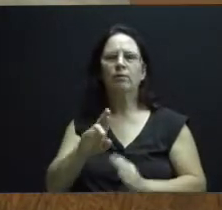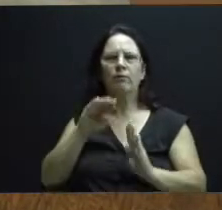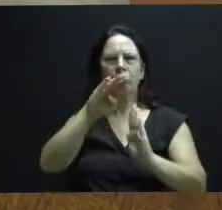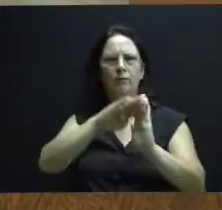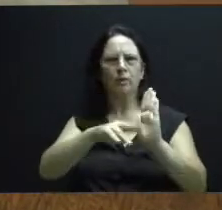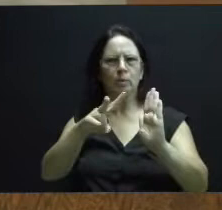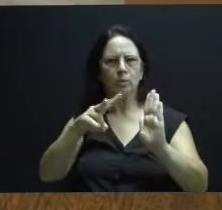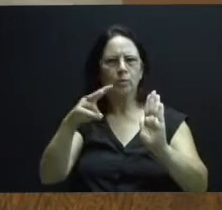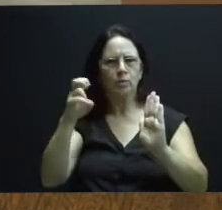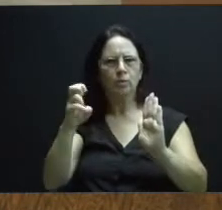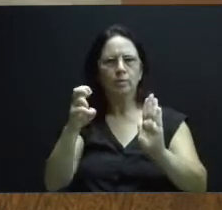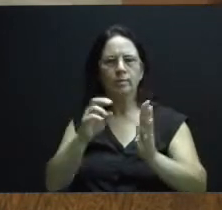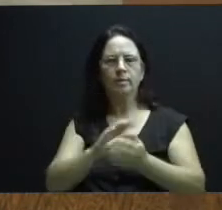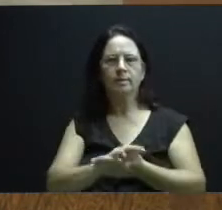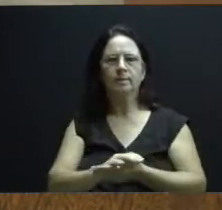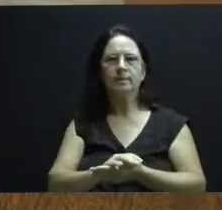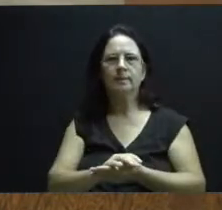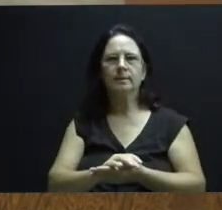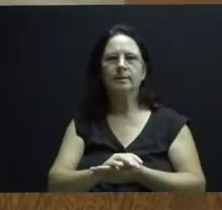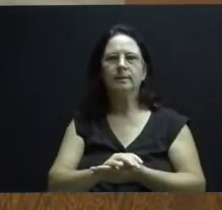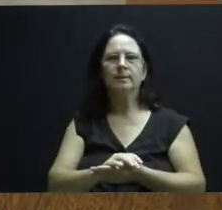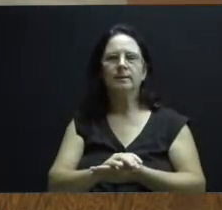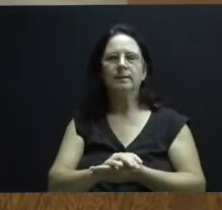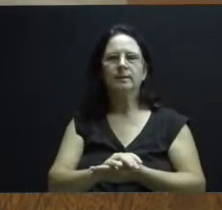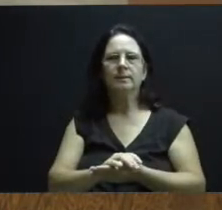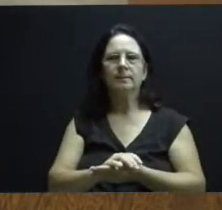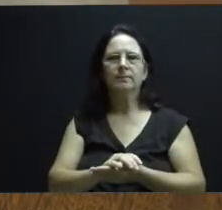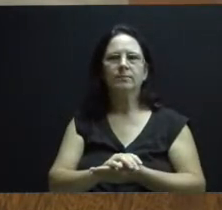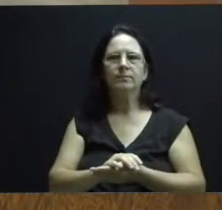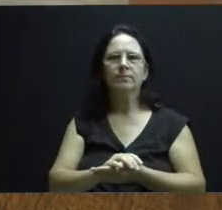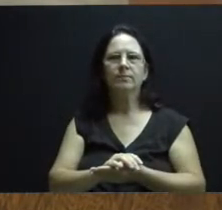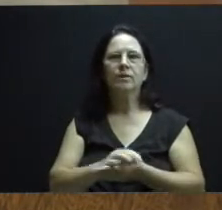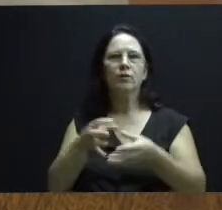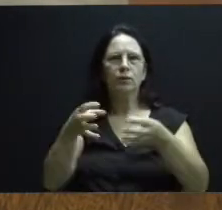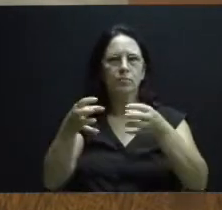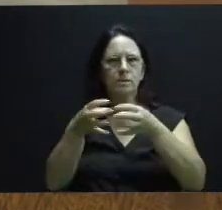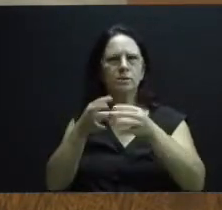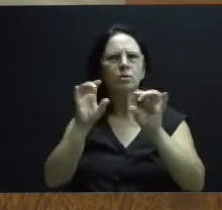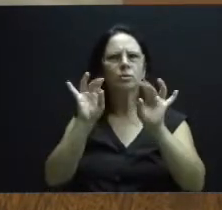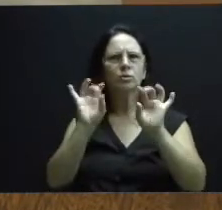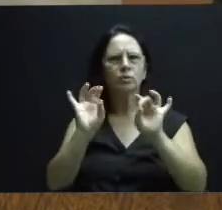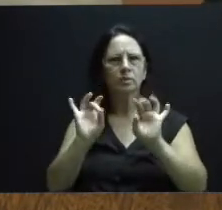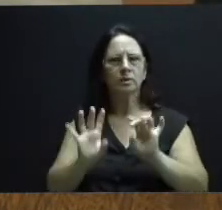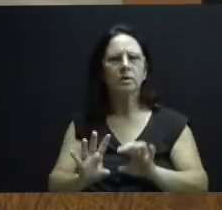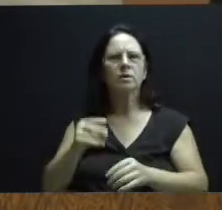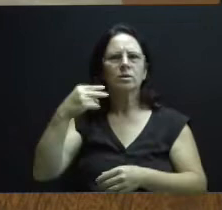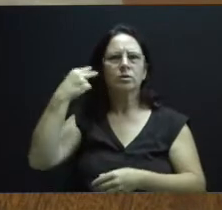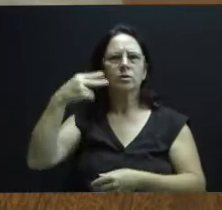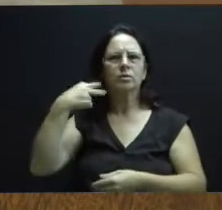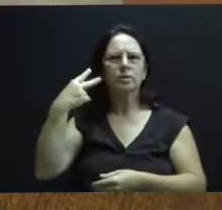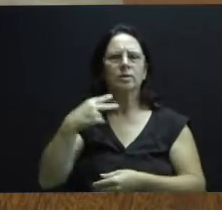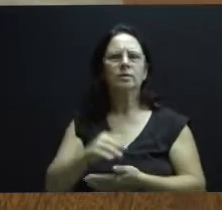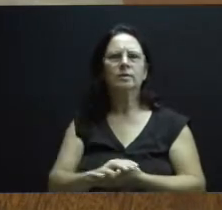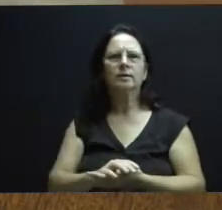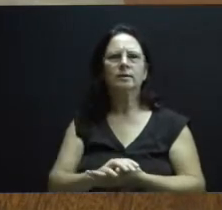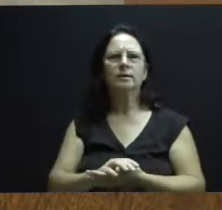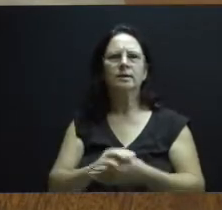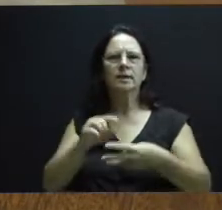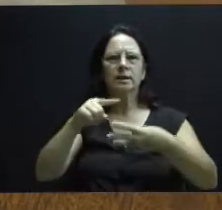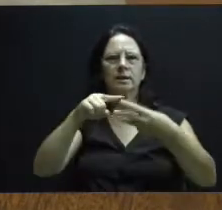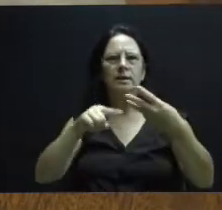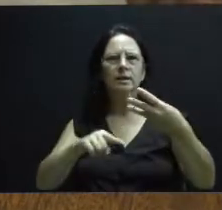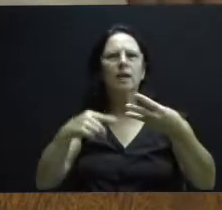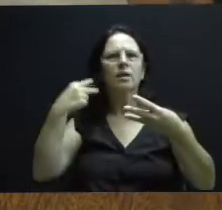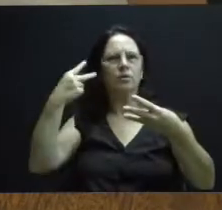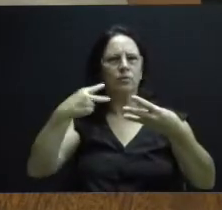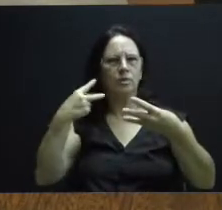regimentais após ouvido o douto plenário a formação de comissão especial de vereadores composta por três membros